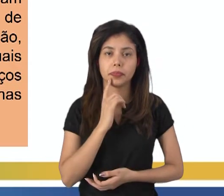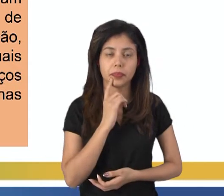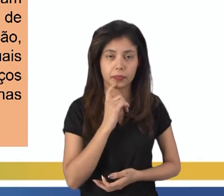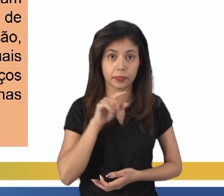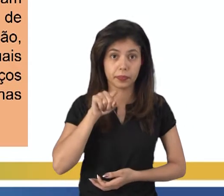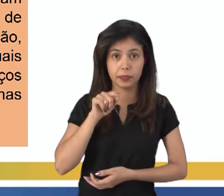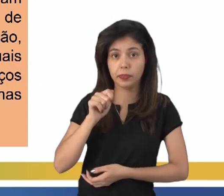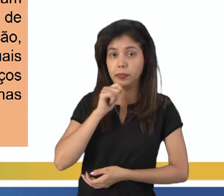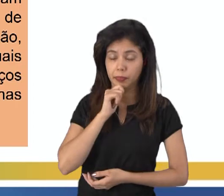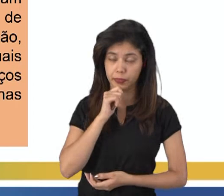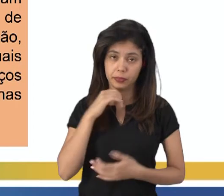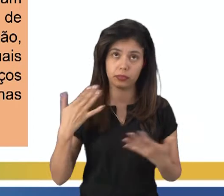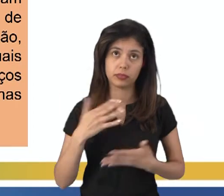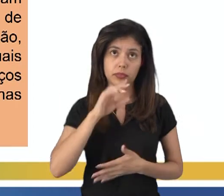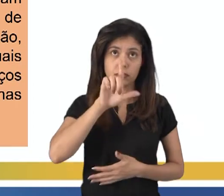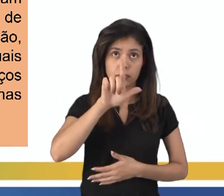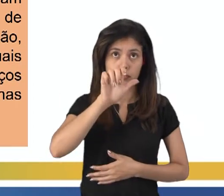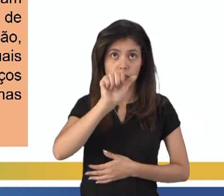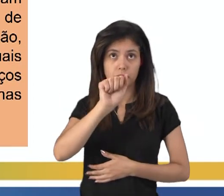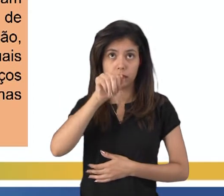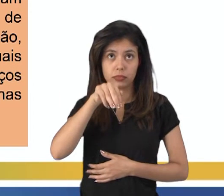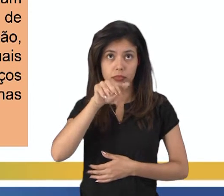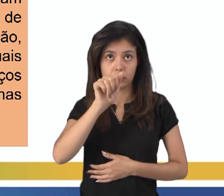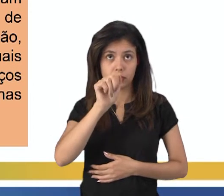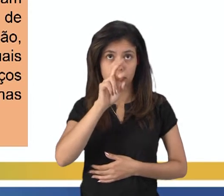E aí a questão do lamarckismo.